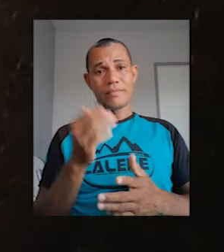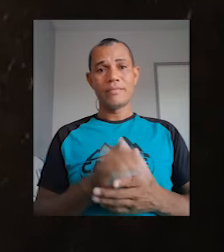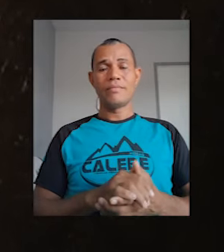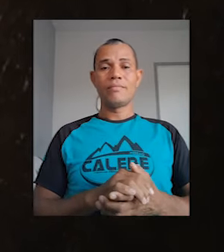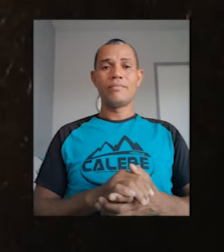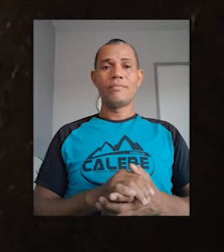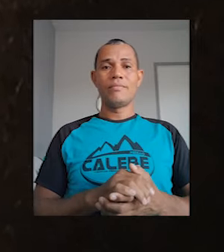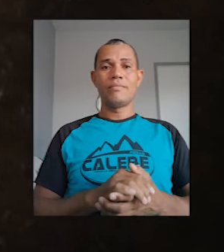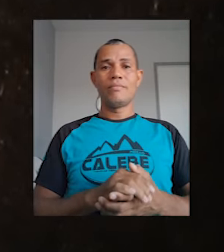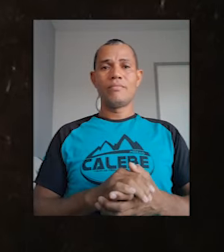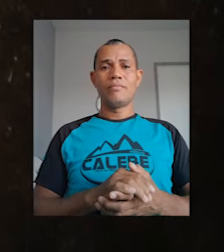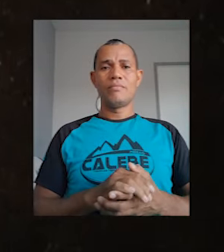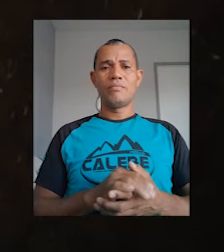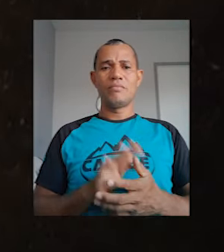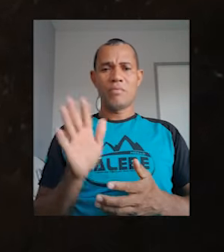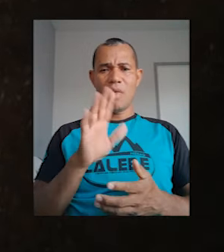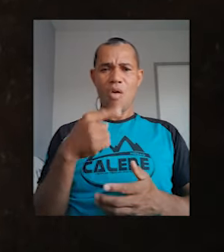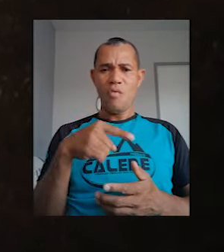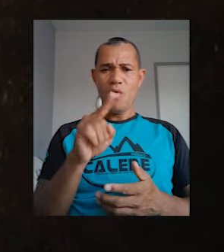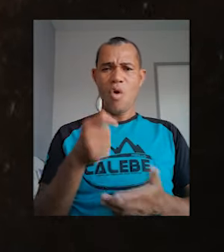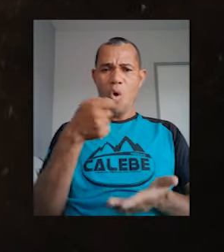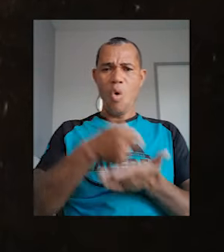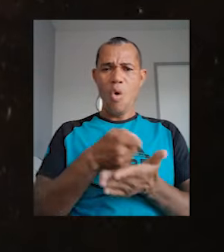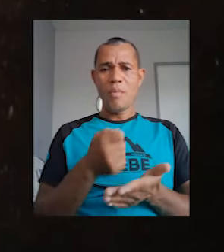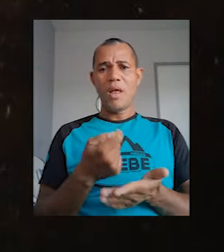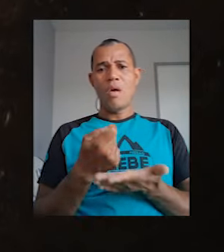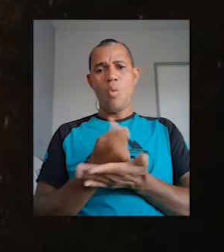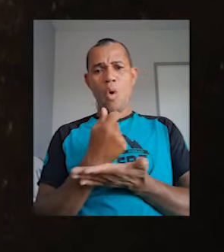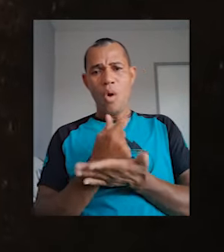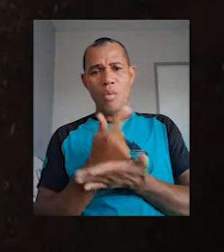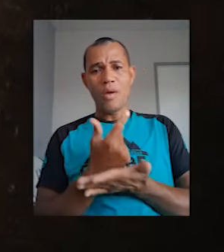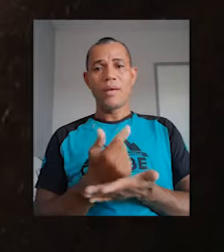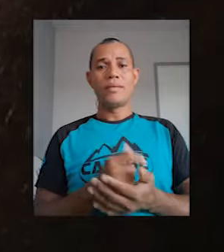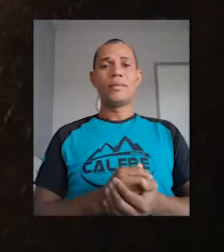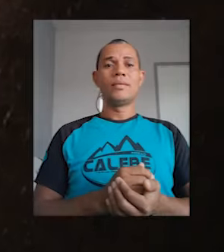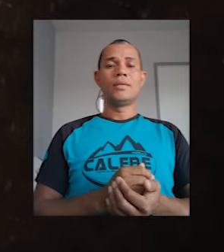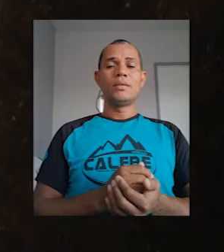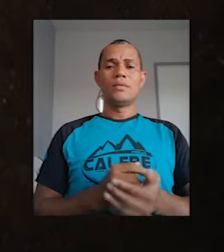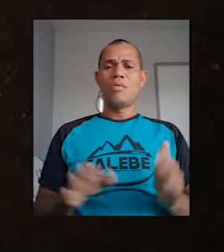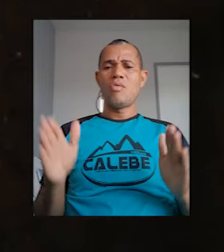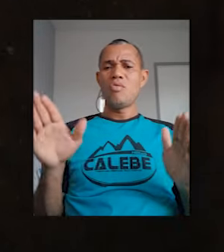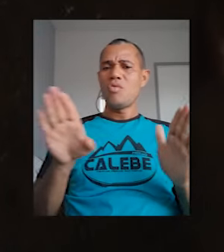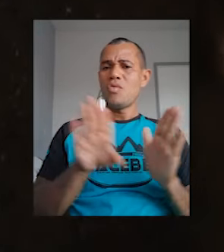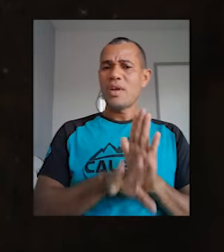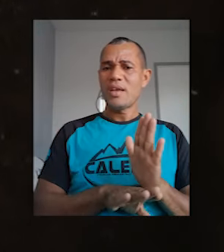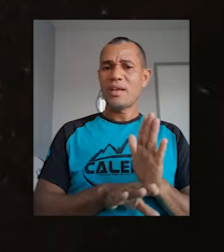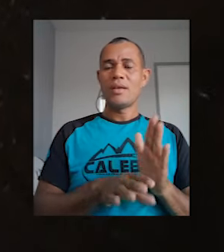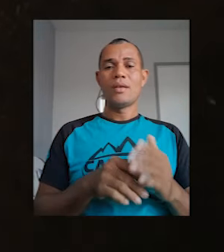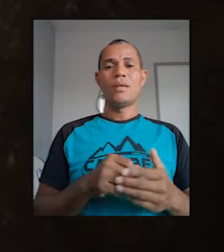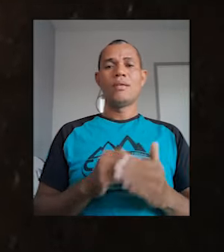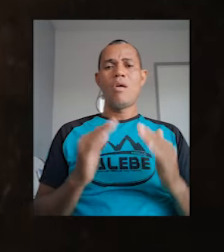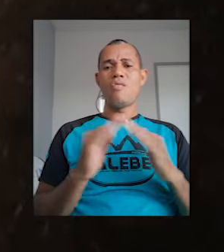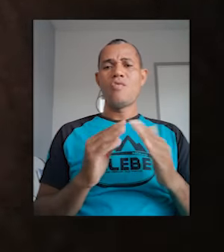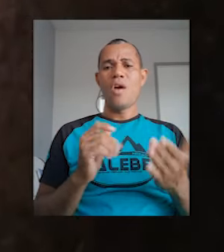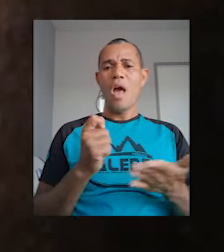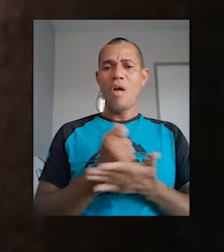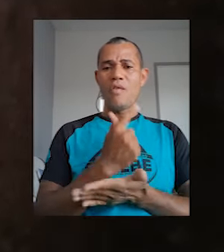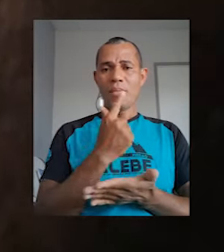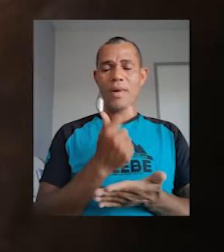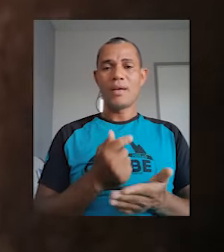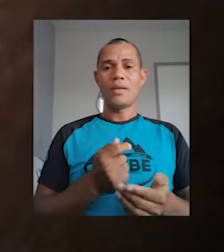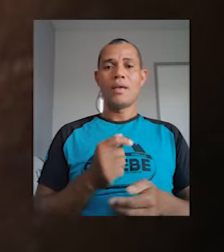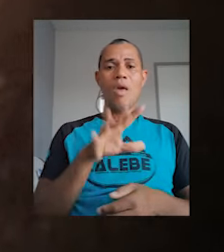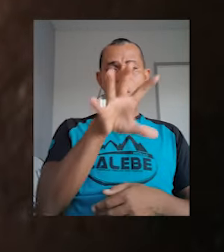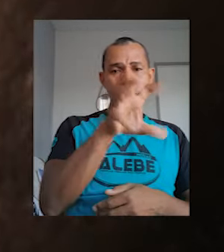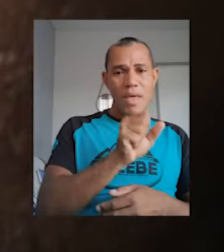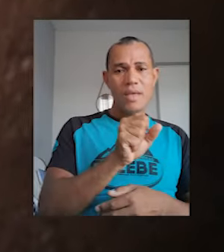Sabe, gente, recentemente fui comprar um remédio e eu não cheguei